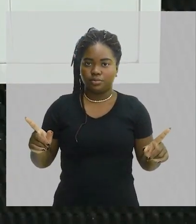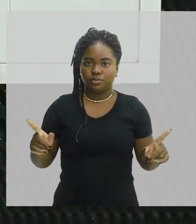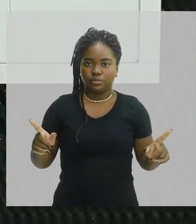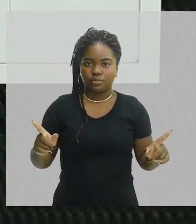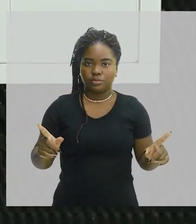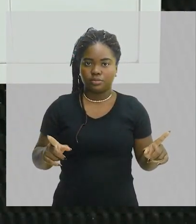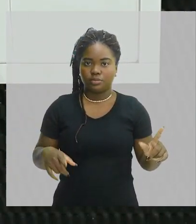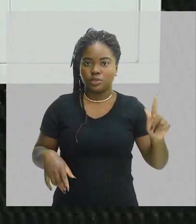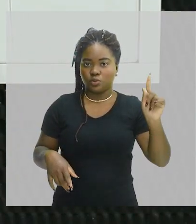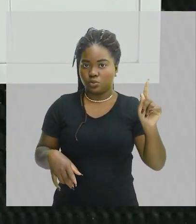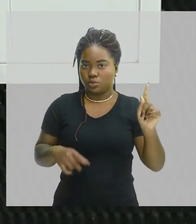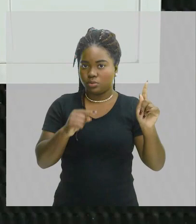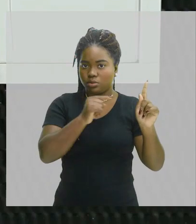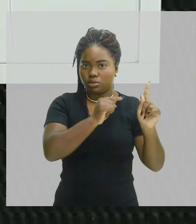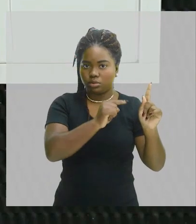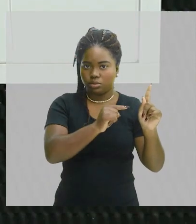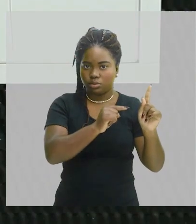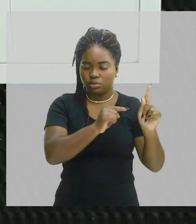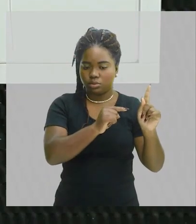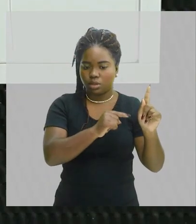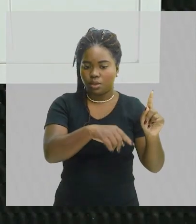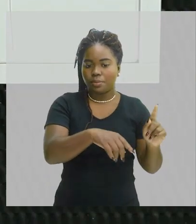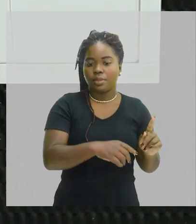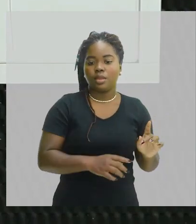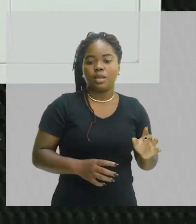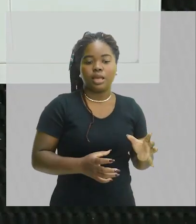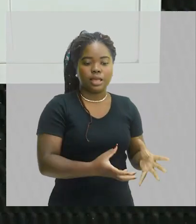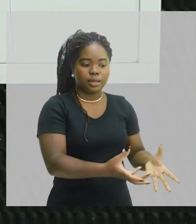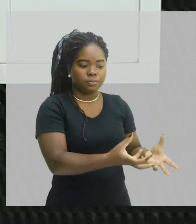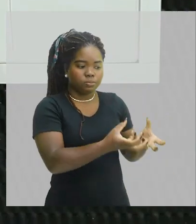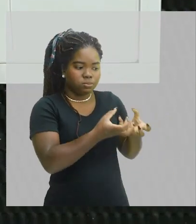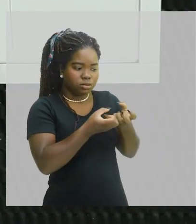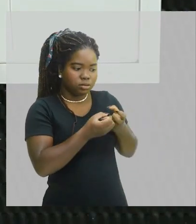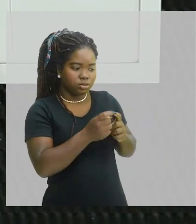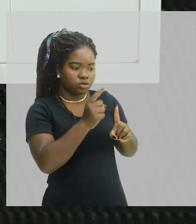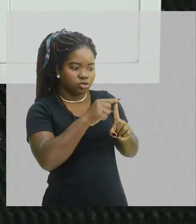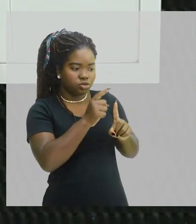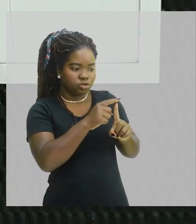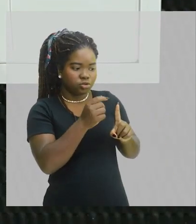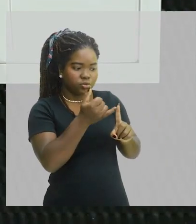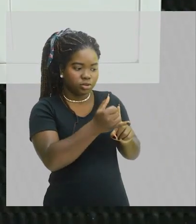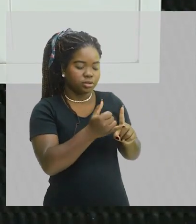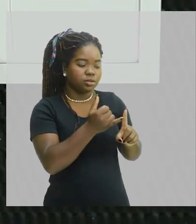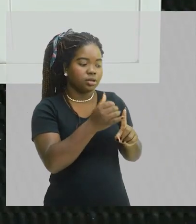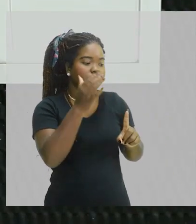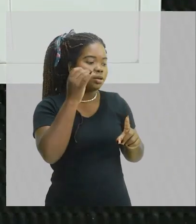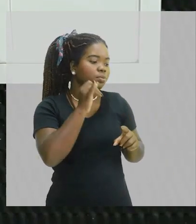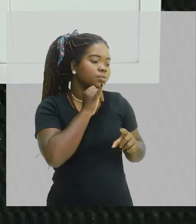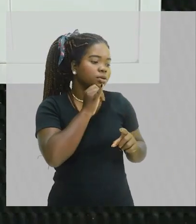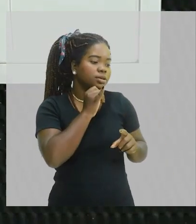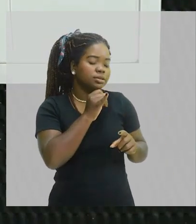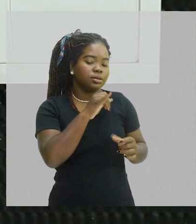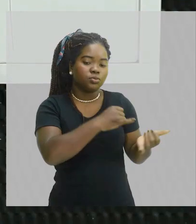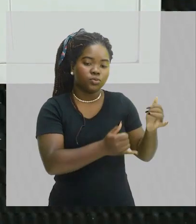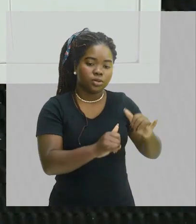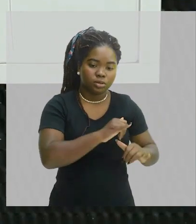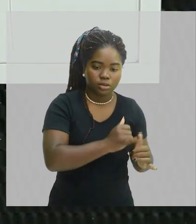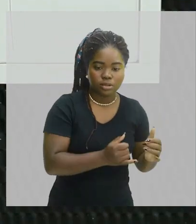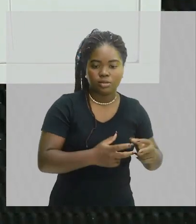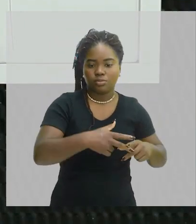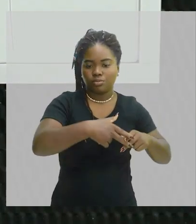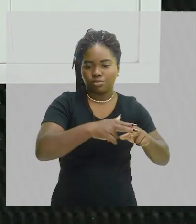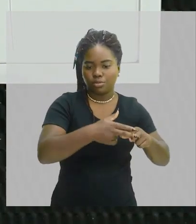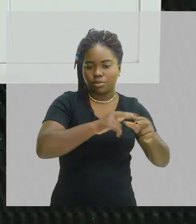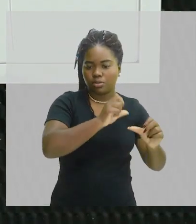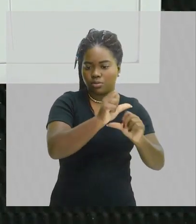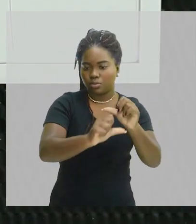O gerador, ele serve para pegar um tipo de energia, por exemplo, energia química, energia mecânica, né? E transformar isso